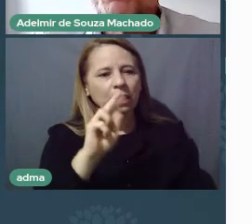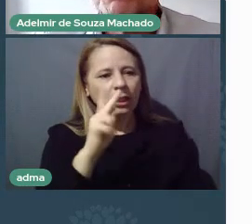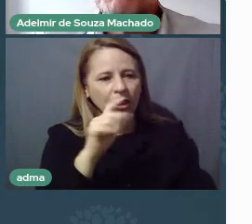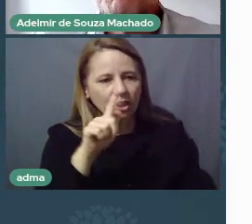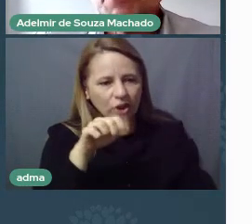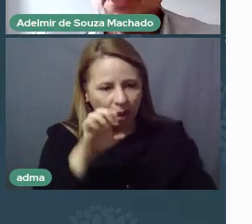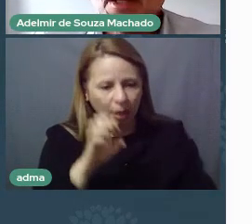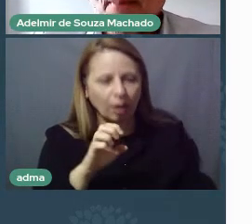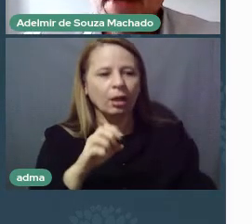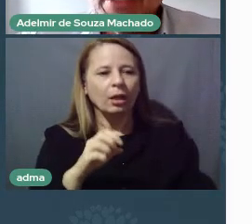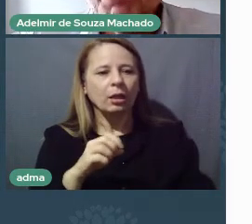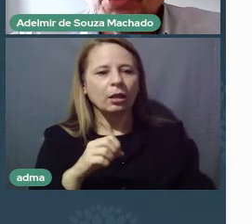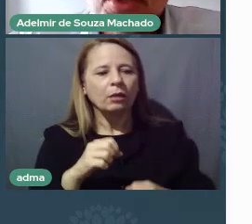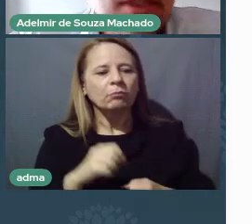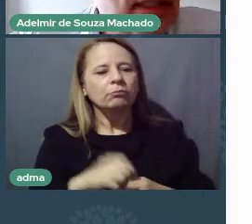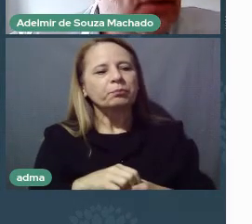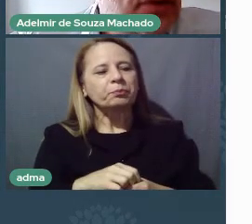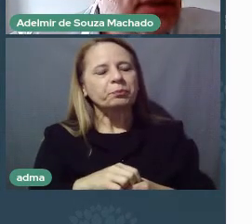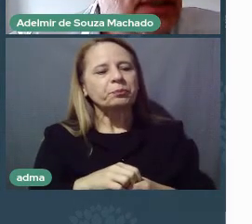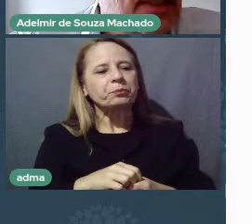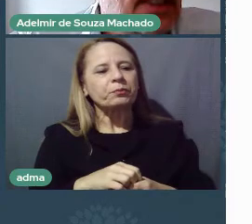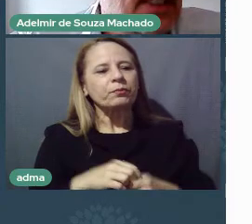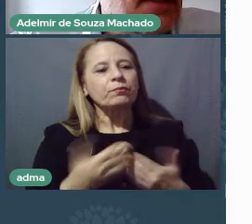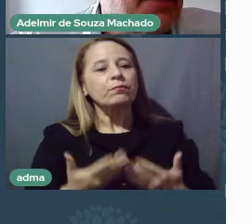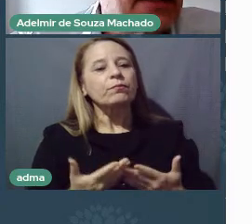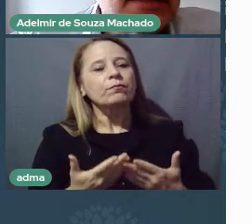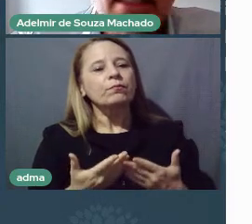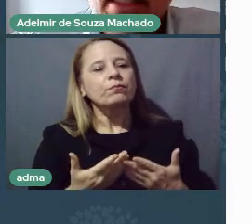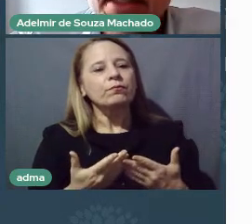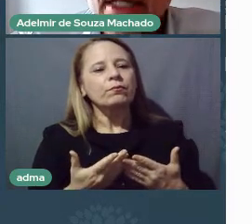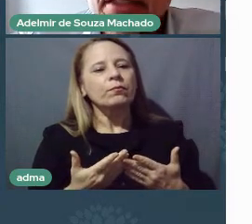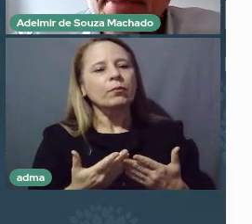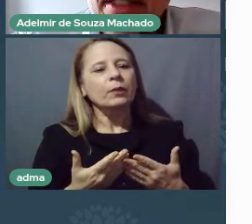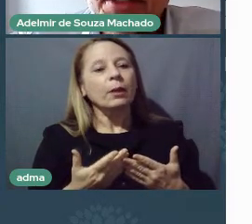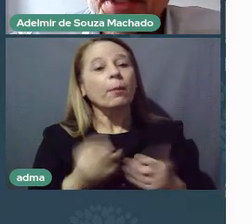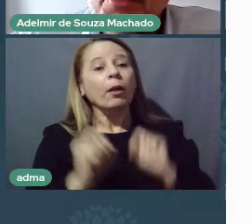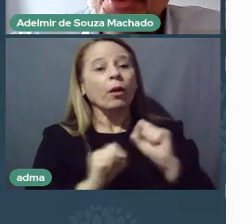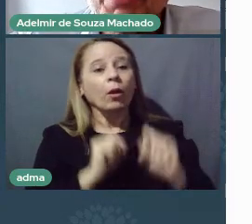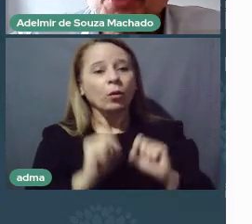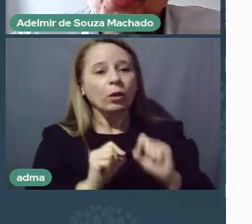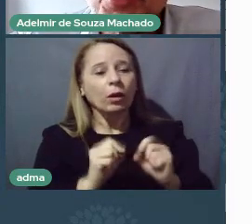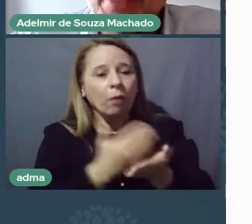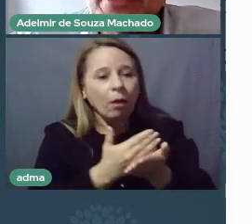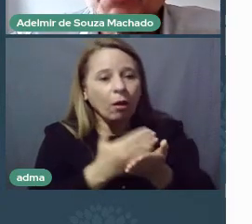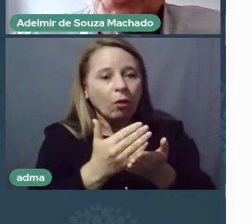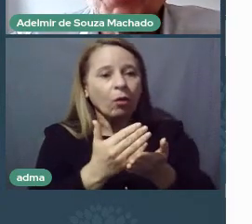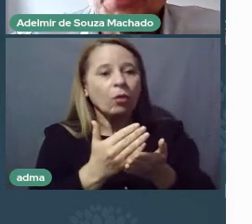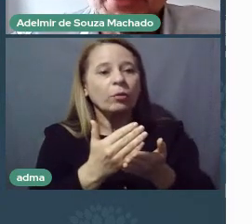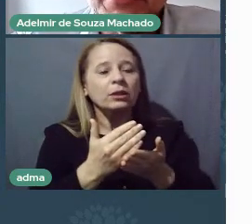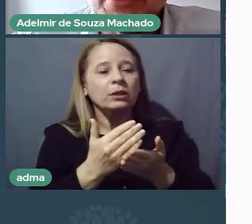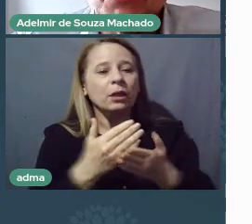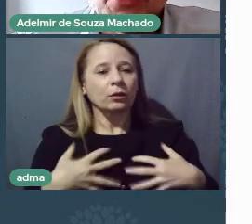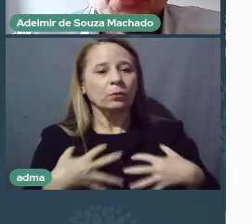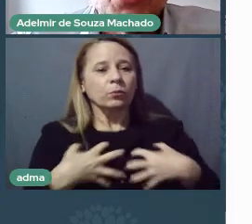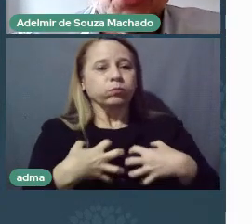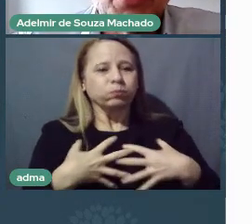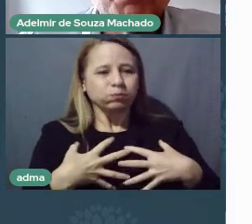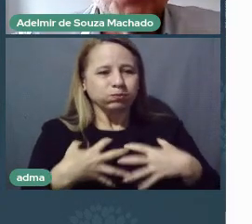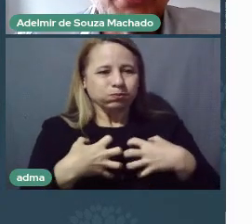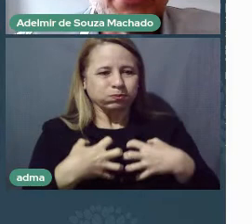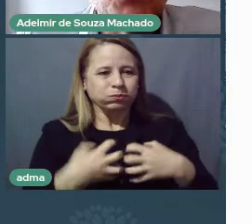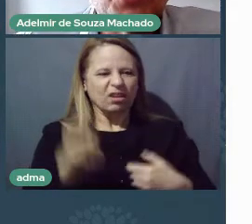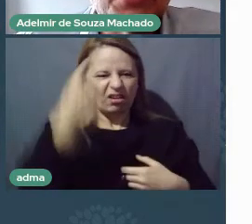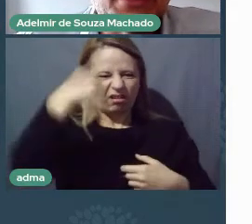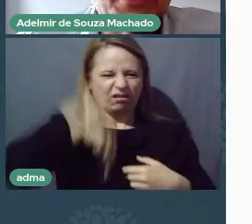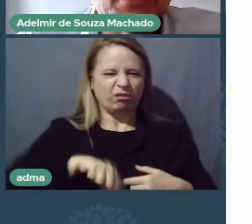produzido, para a produção, para desencadear esse mecanismo de broncoespasmo e inflamação.